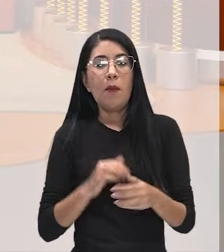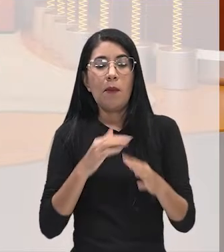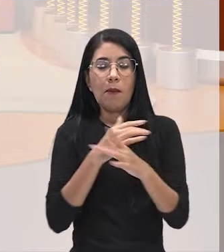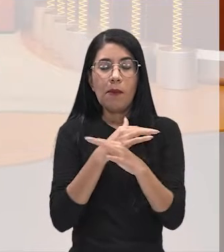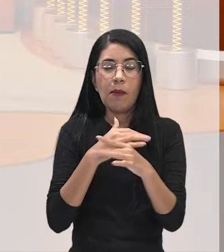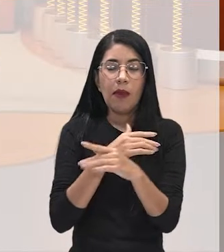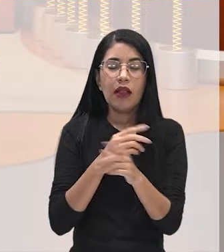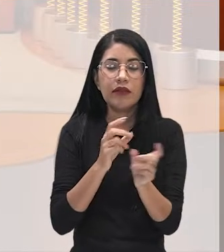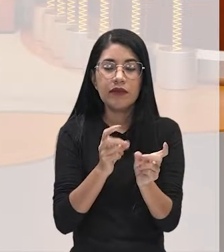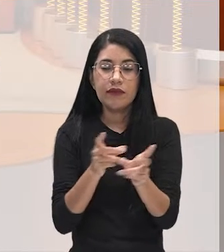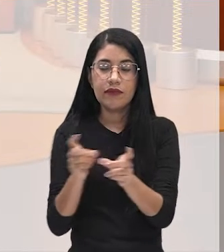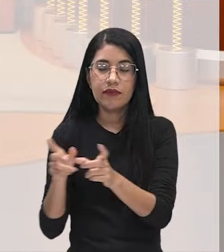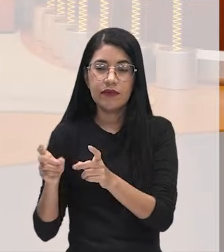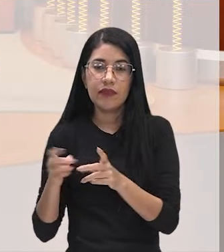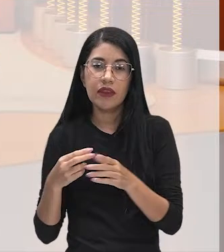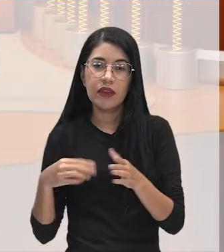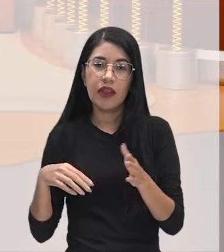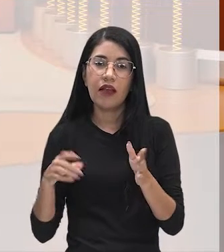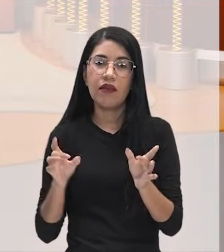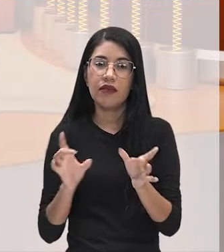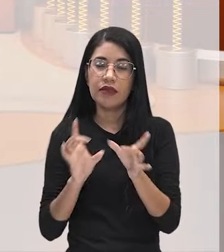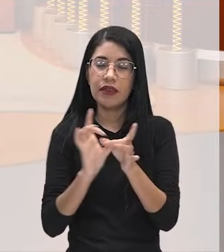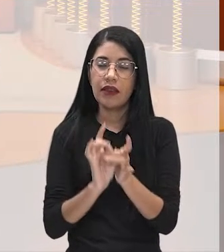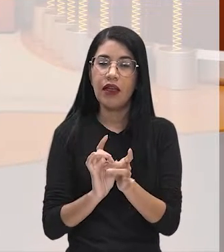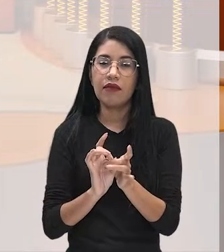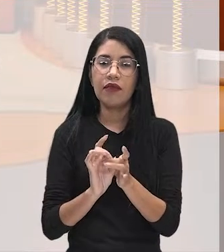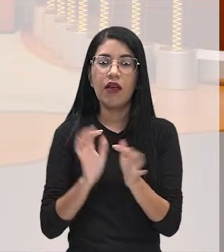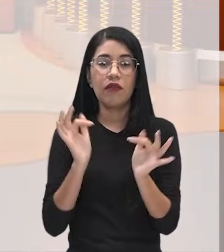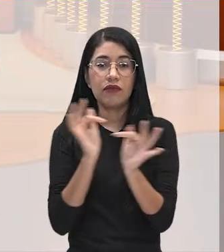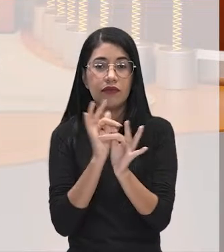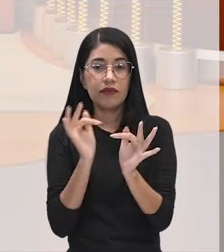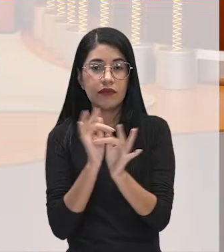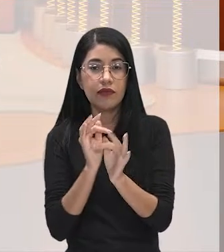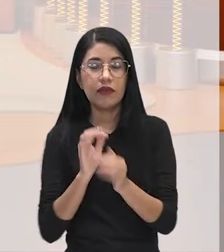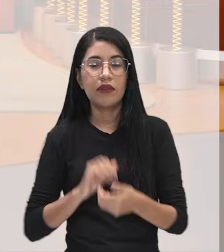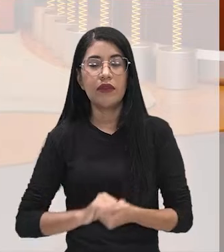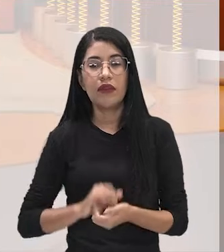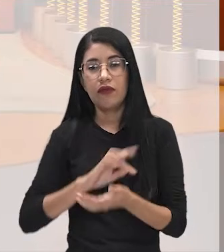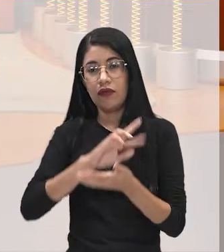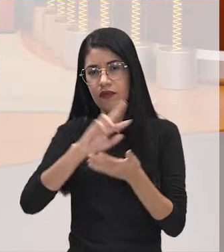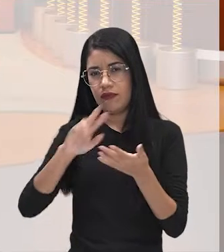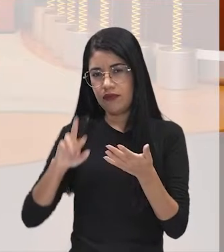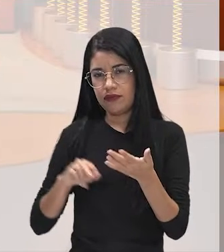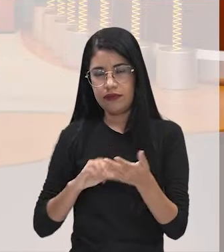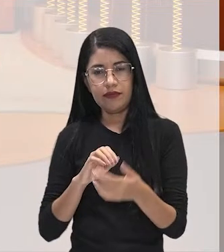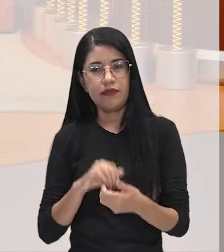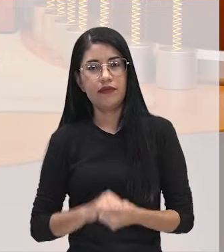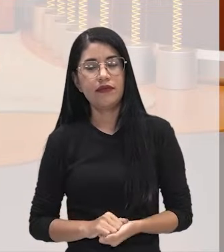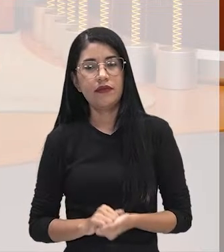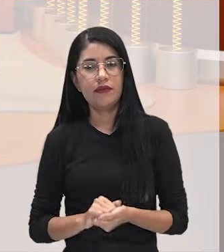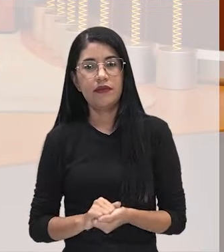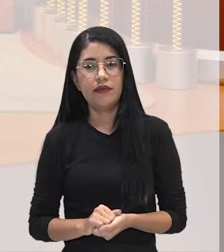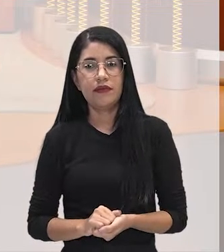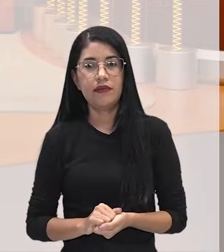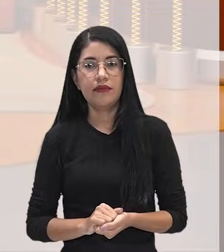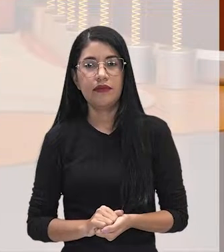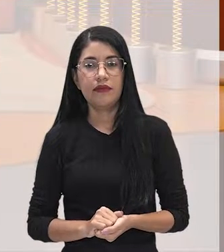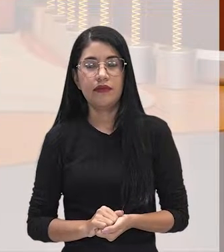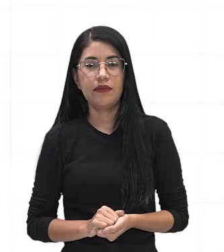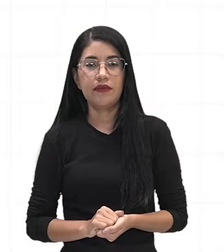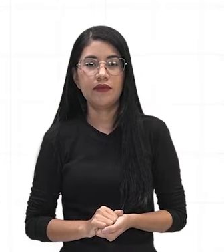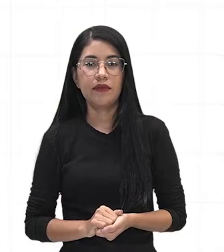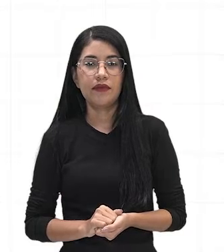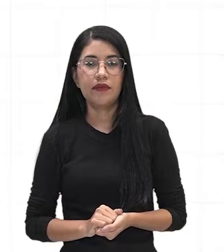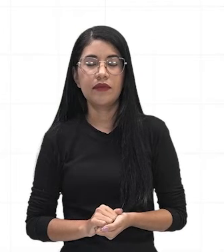então, comerciais ligadas aí aos povos fenícios. Sidon, Tiro, Beritos, tá? E Cartago. Acompanha